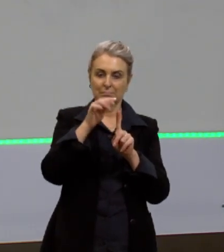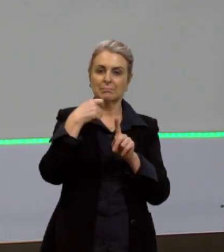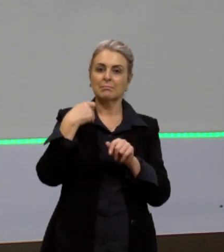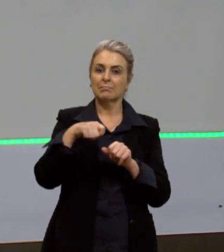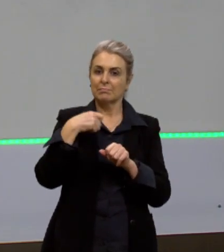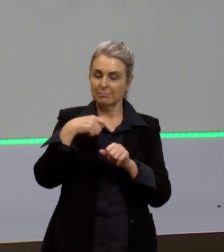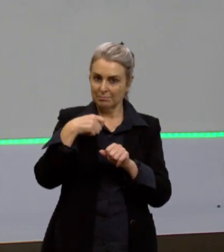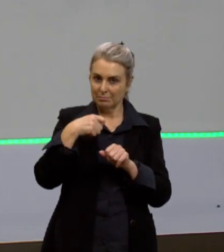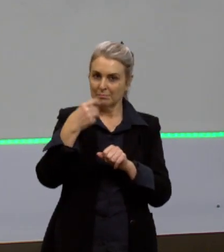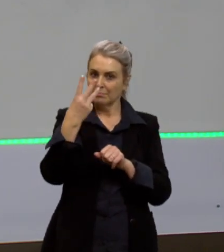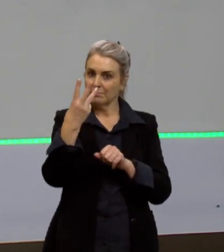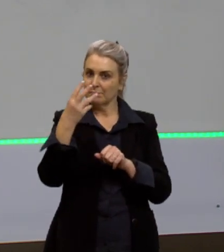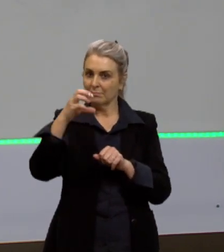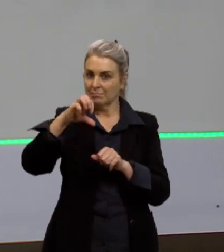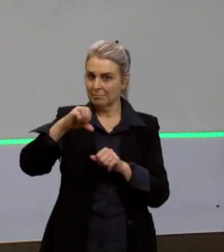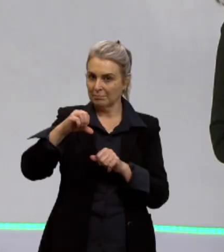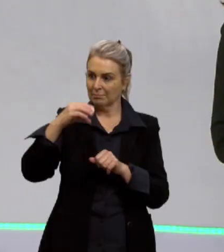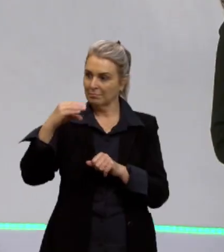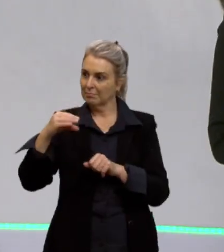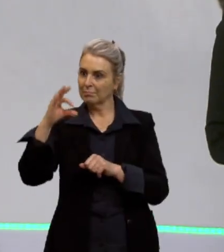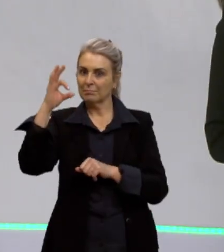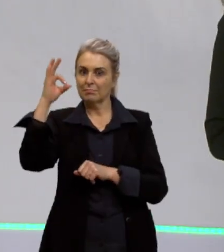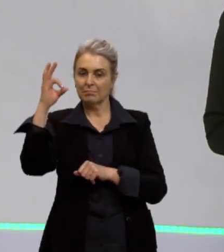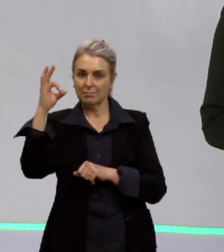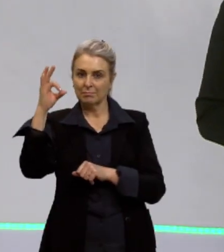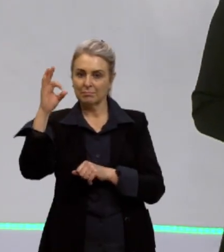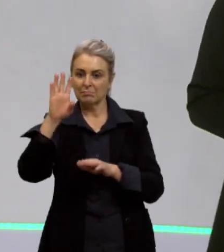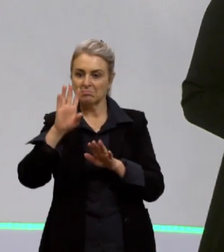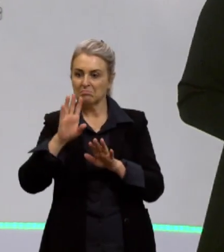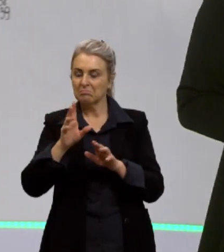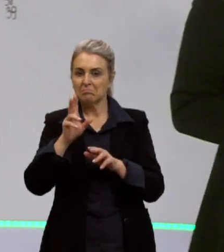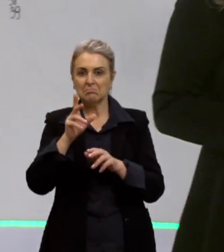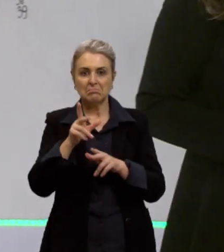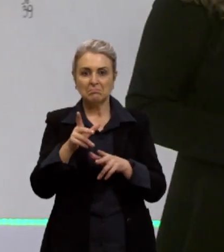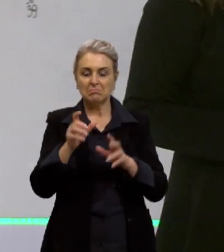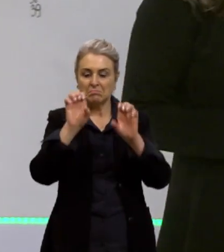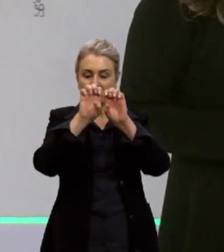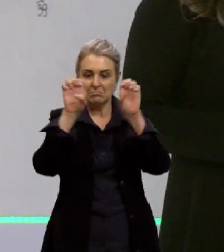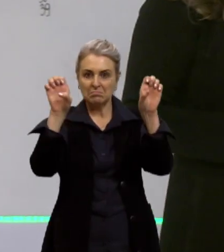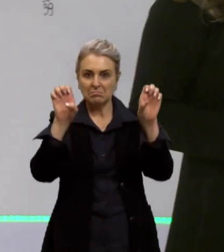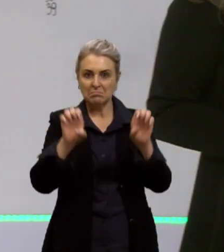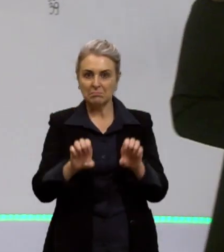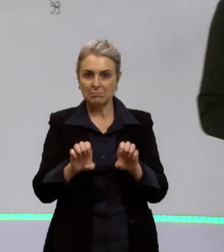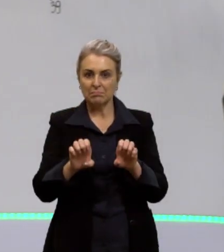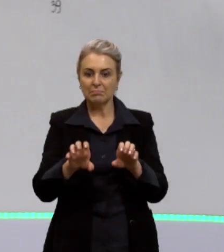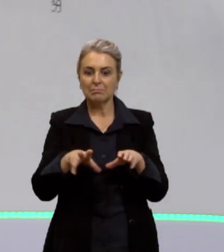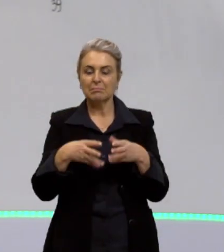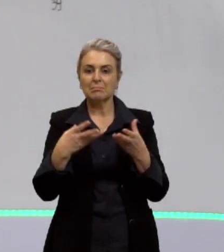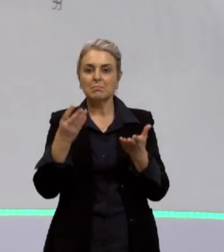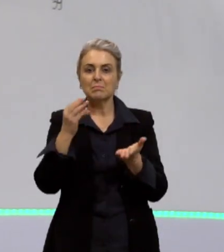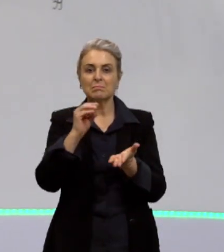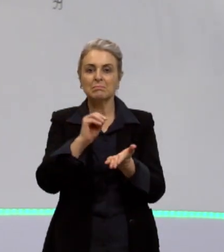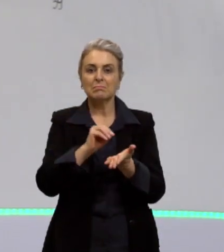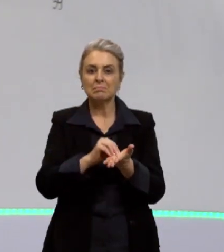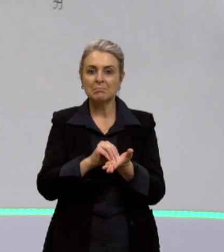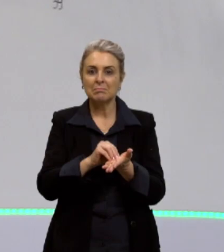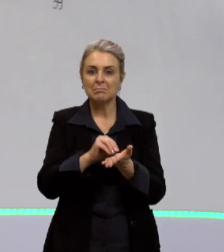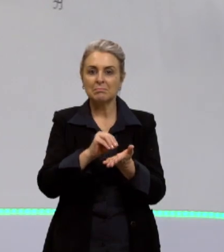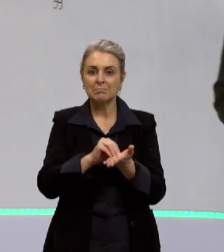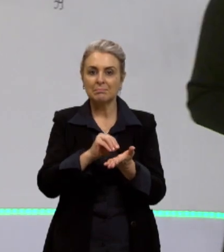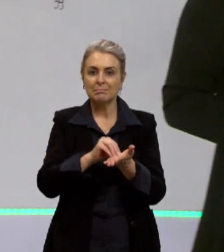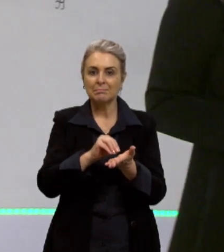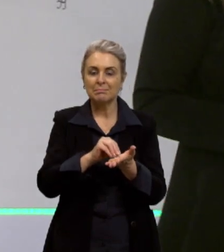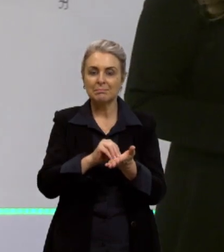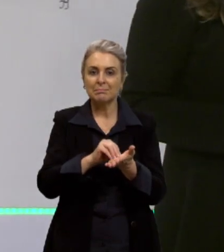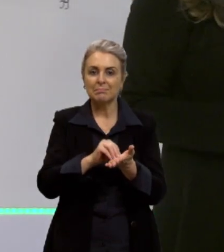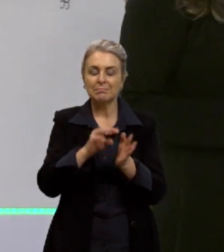colocar esses 39 graus Celsius em algum lugar aqui na minha equação. Que lugar é esse? No lugar onde está indicando que é